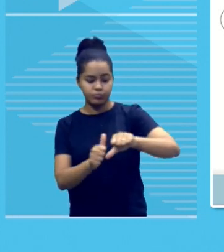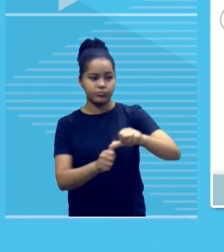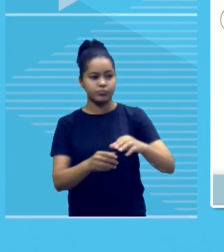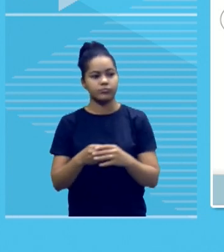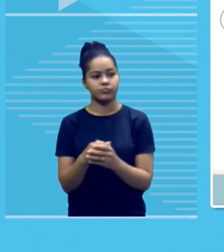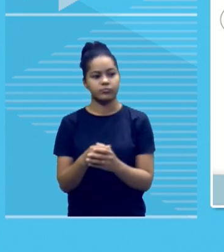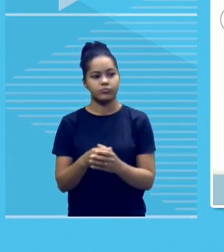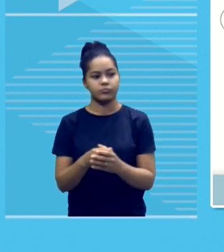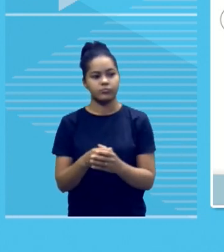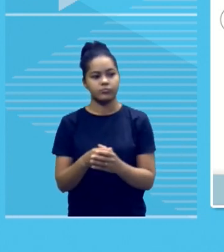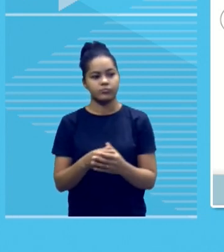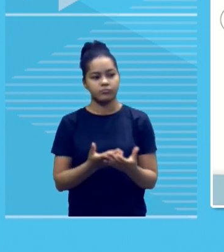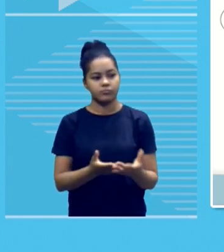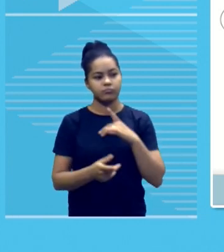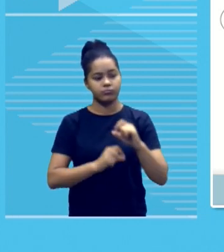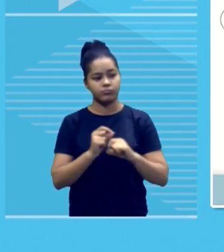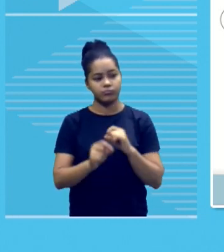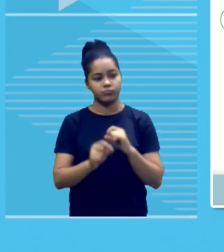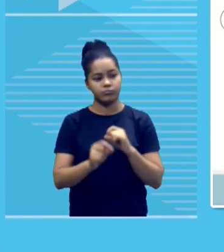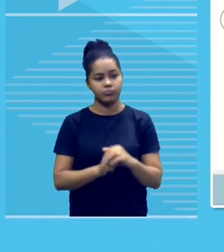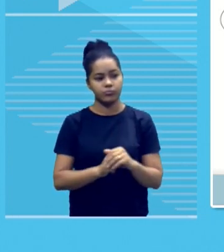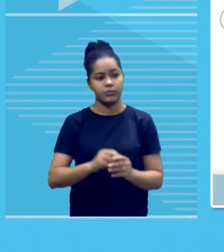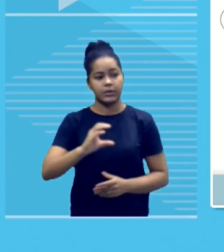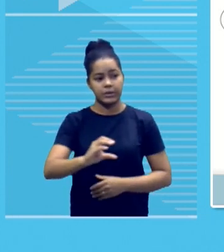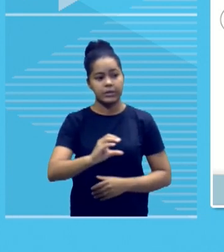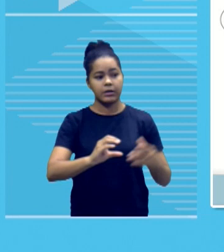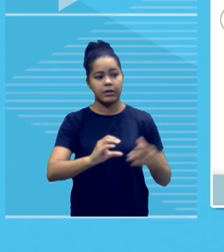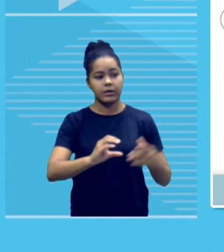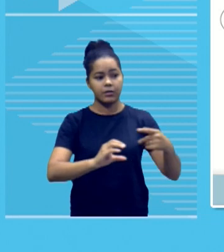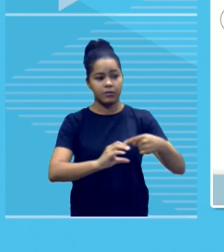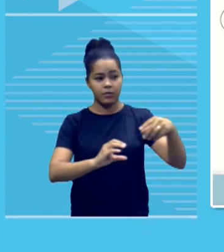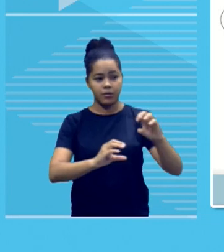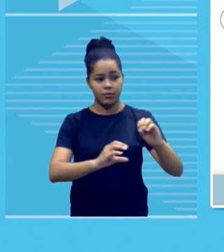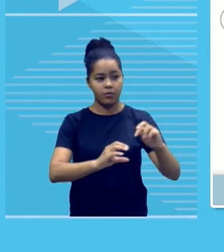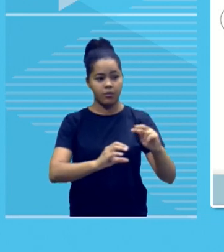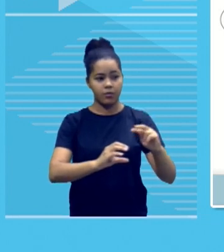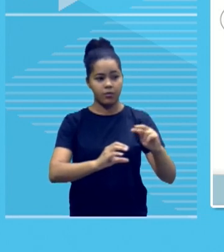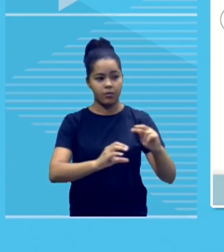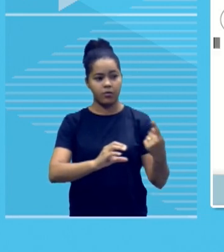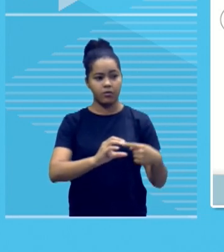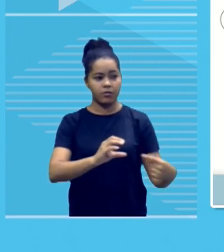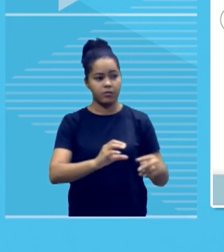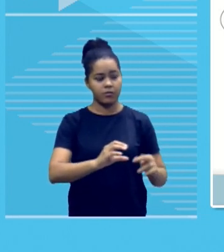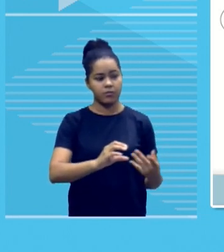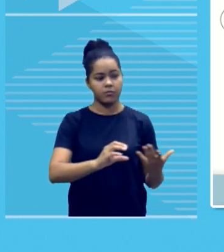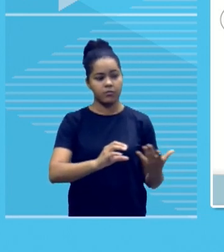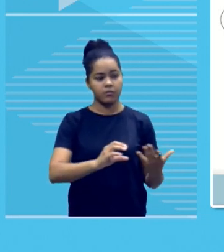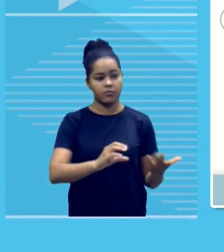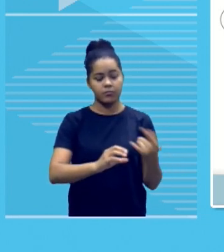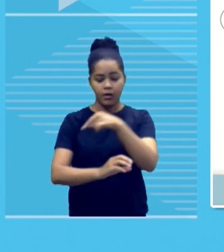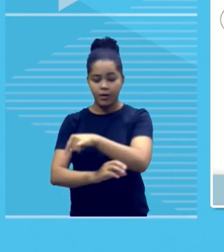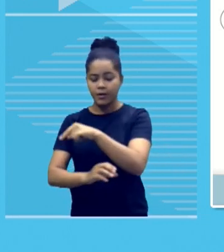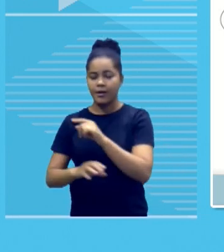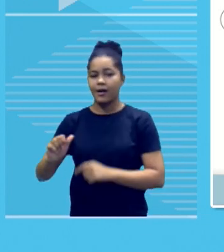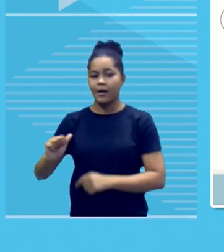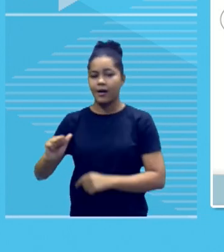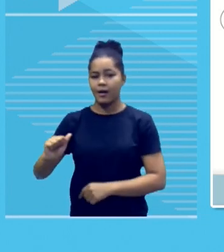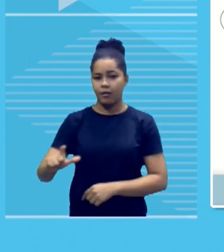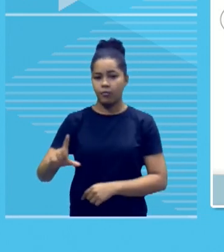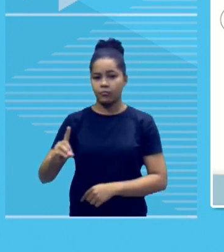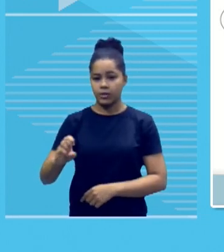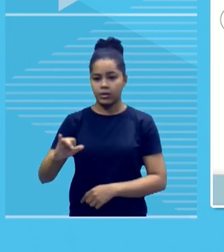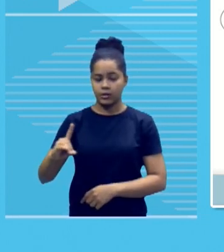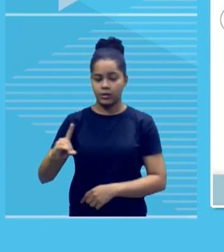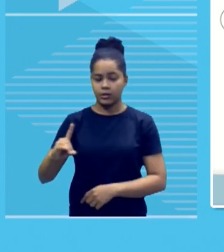aconteceu eu hidroxila em carbono com dupla ligação É Não então aqui é um aldeído desse lado aqui é um animal olha aqui